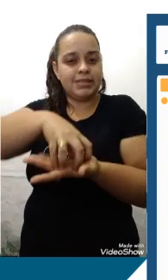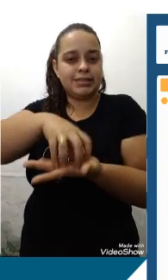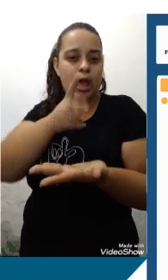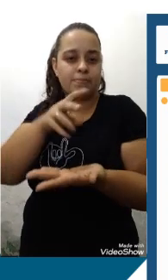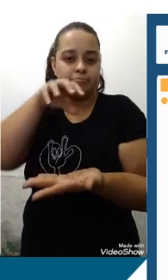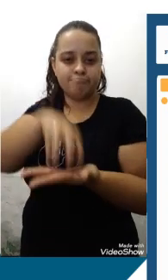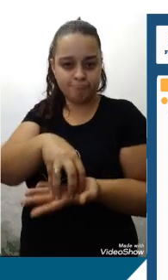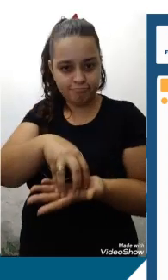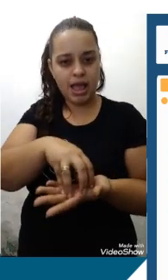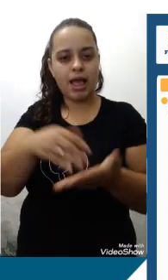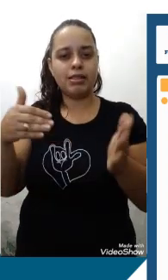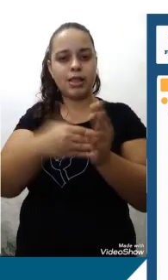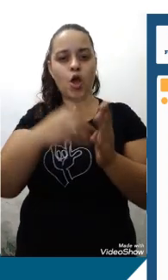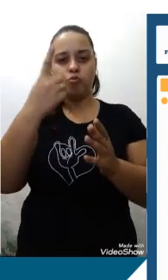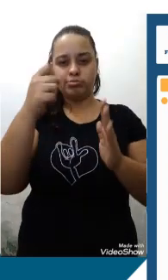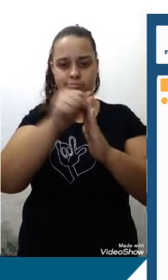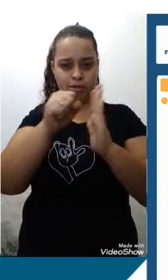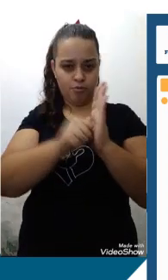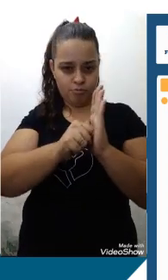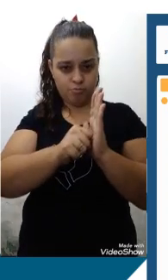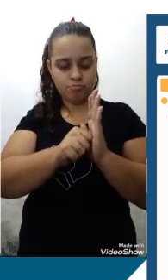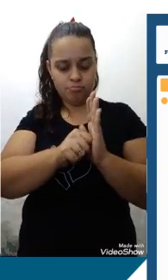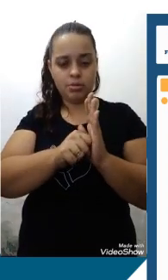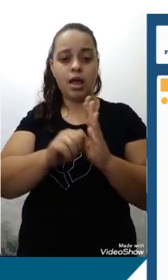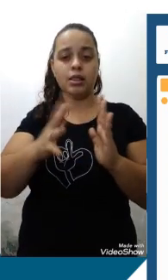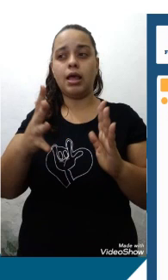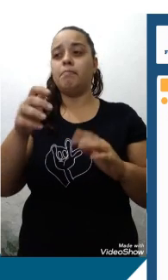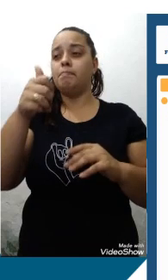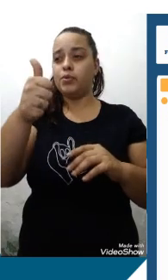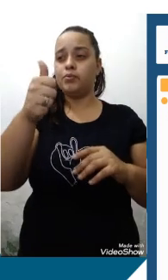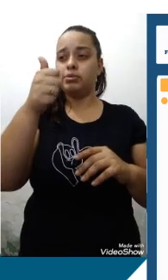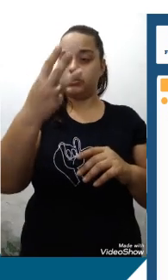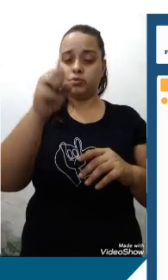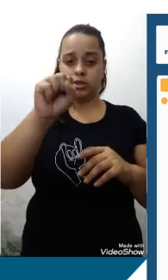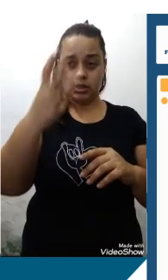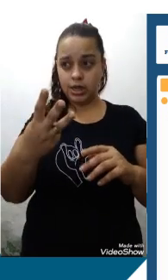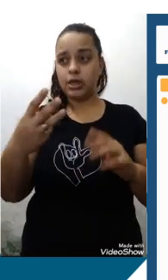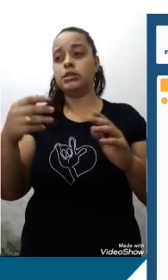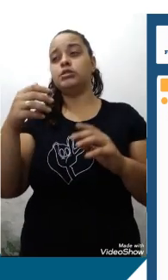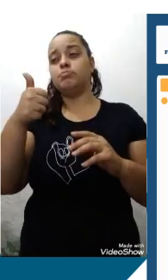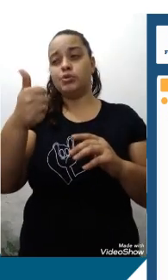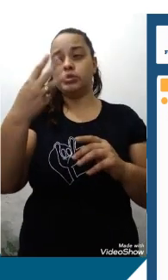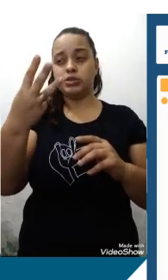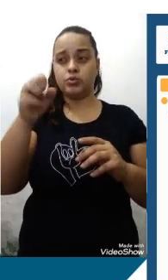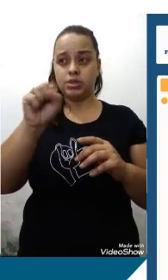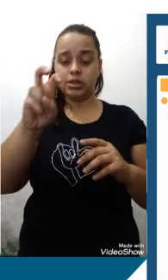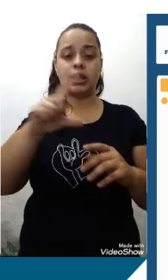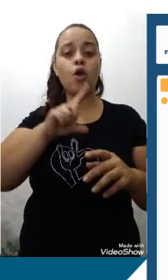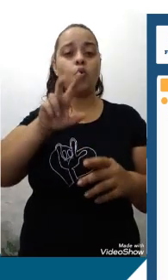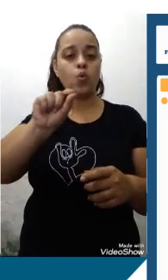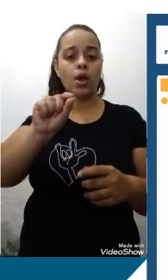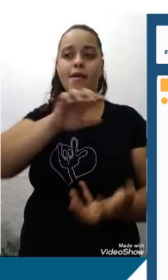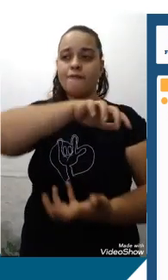permanecer assim por mais ou menos um século, até que entre 1383 e 1385 a gente vai ter um evento chamado de Revolução de